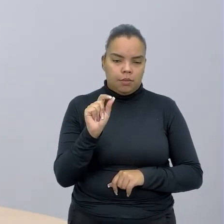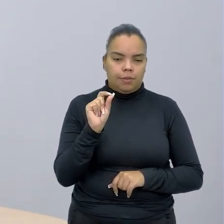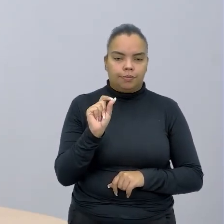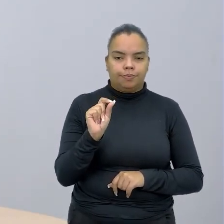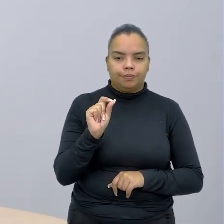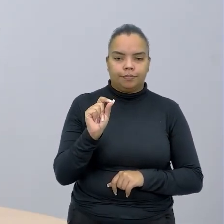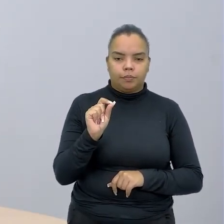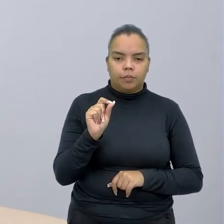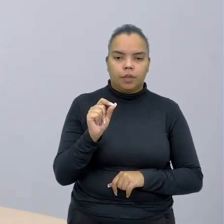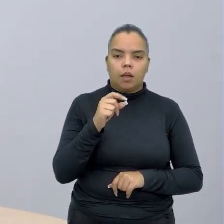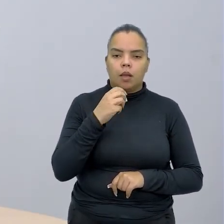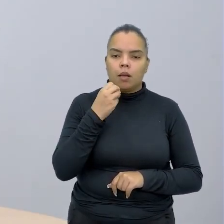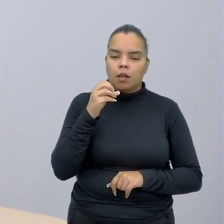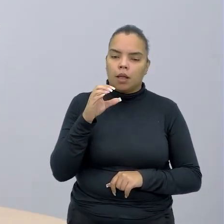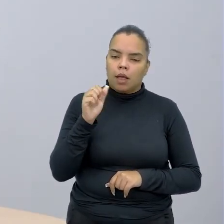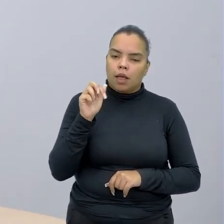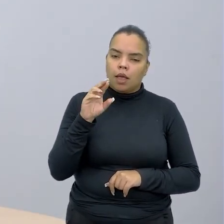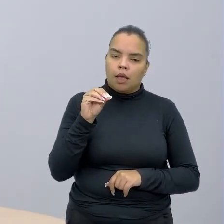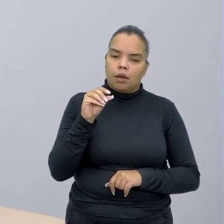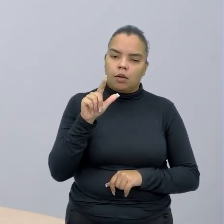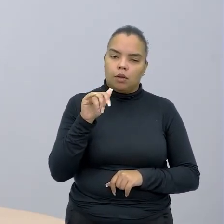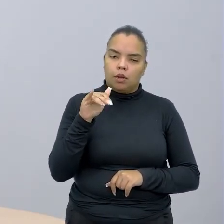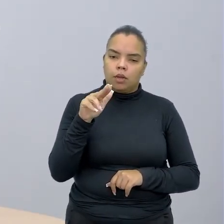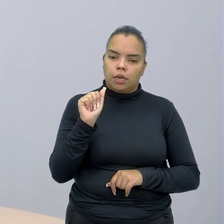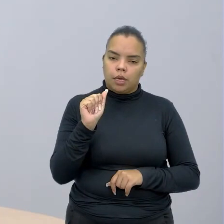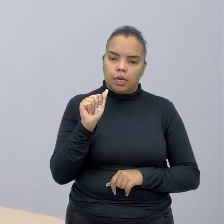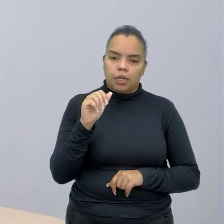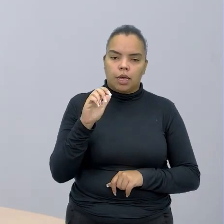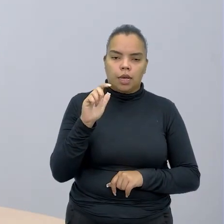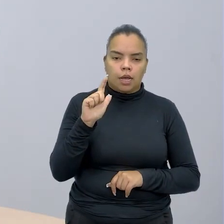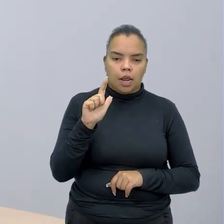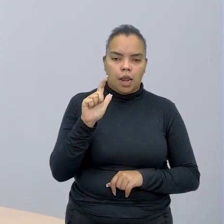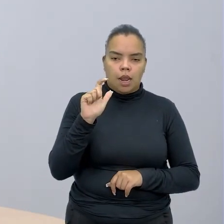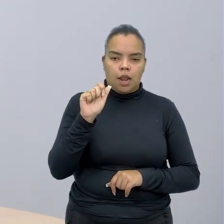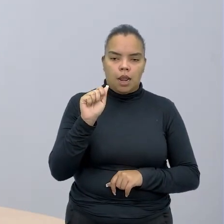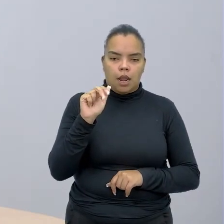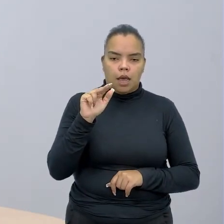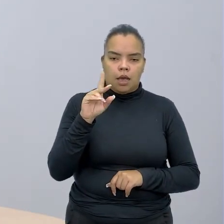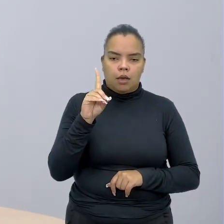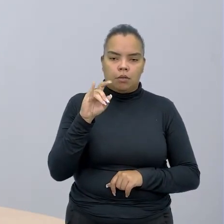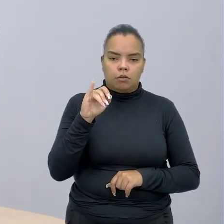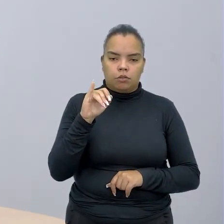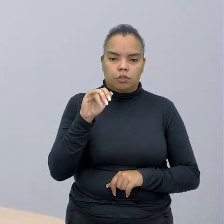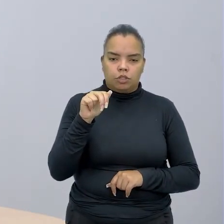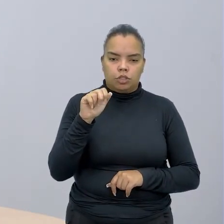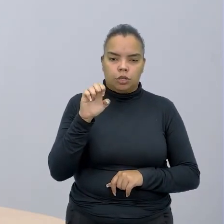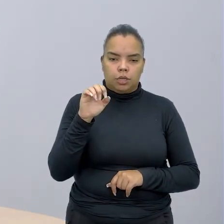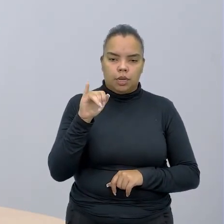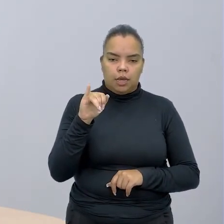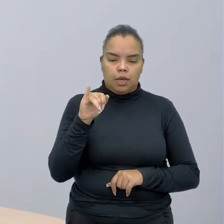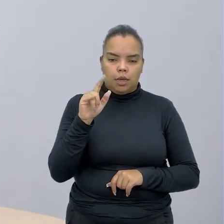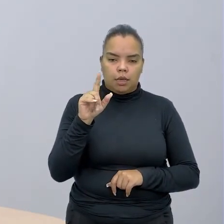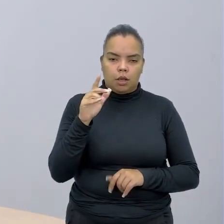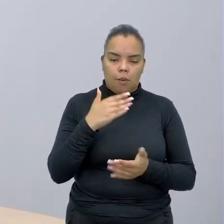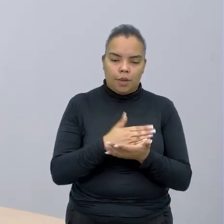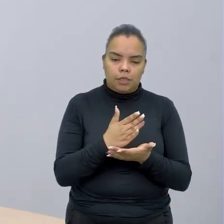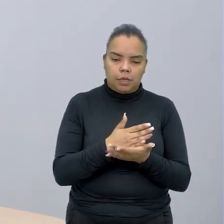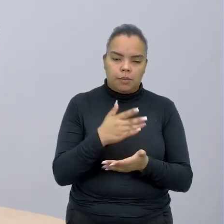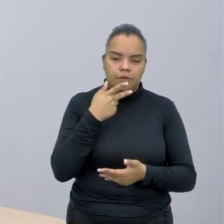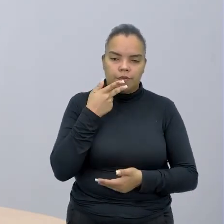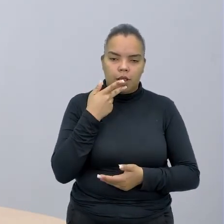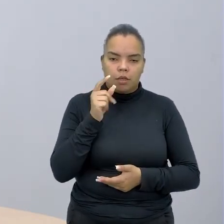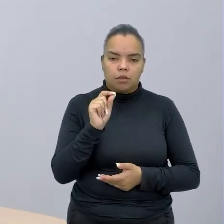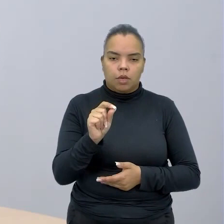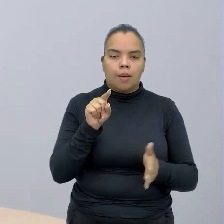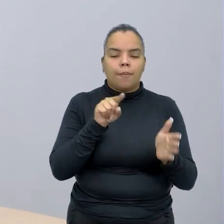da Carolina, da Renata, do Claudinei e a Adriana. Já começamos aqui falando sobre